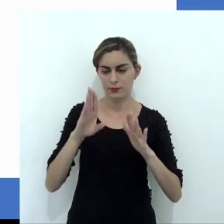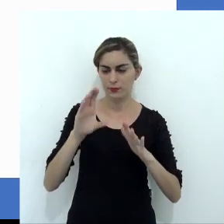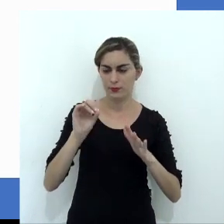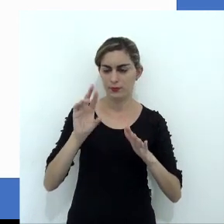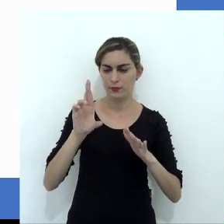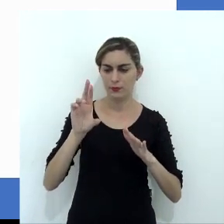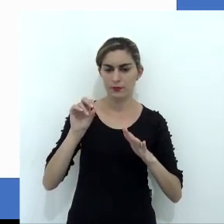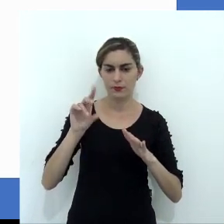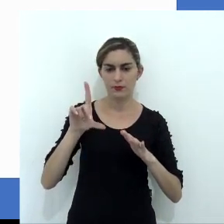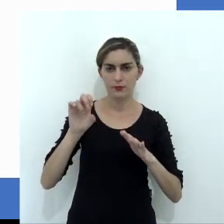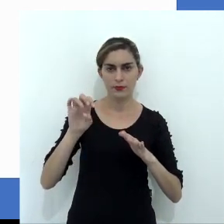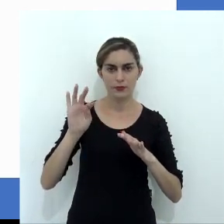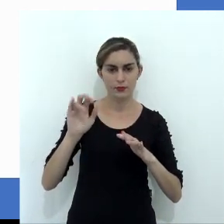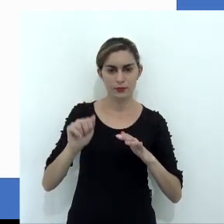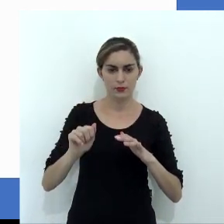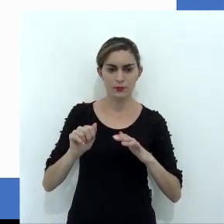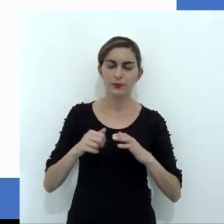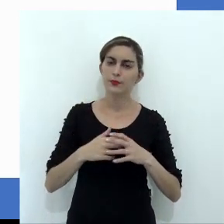professor?